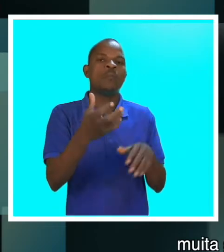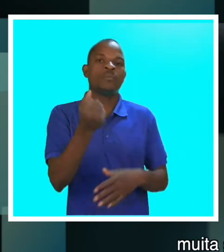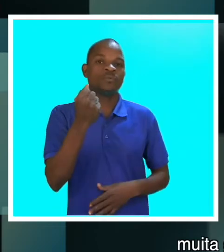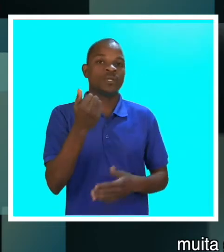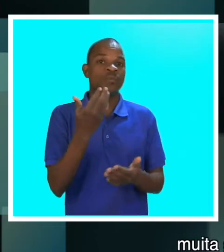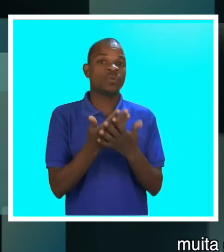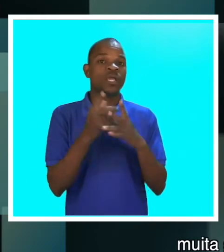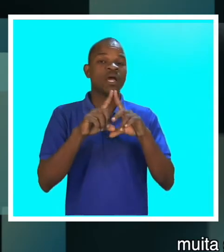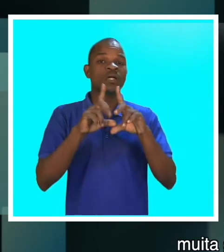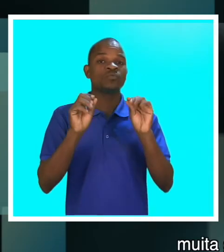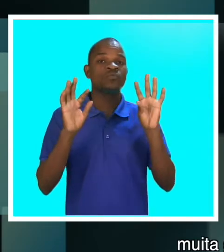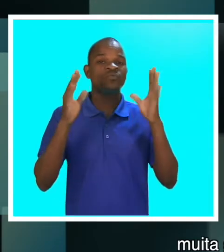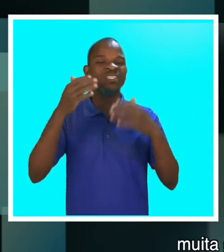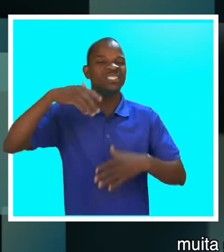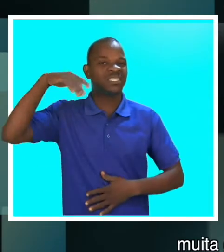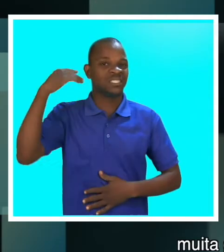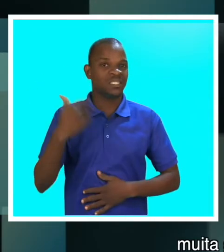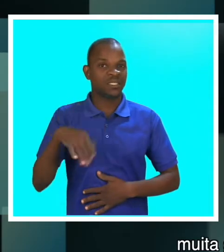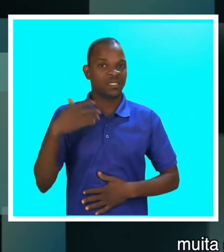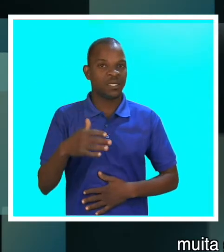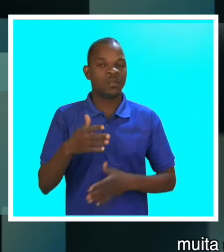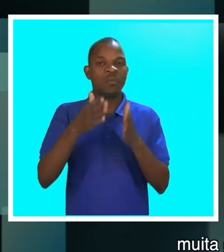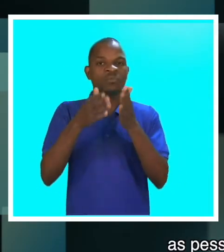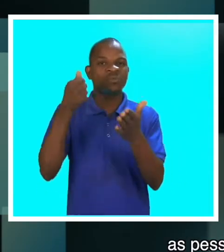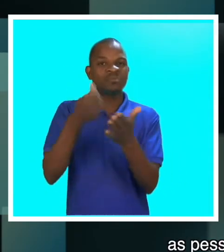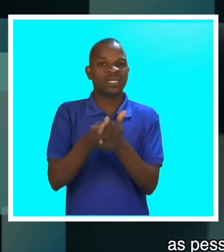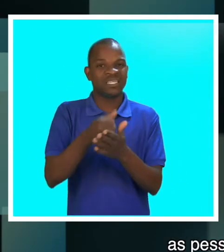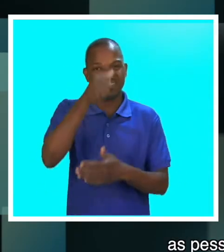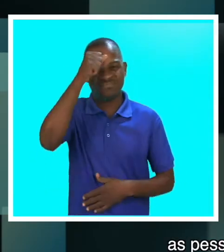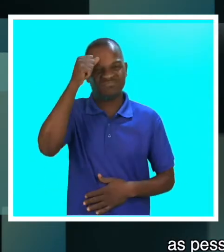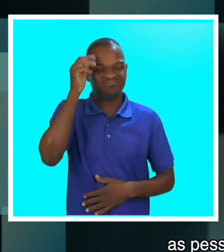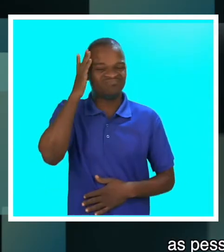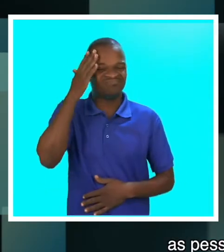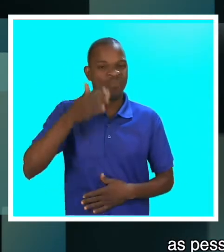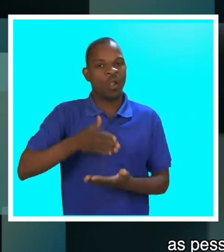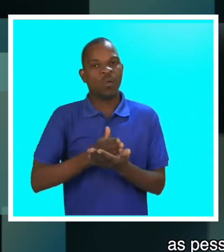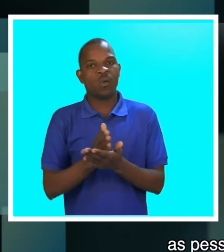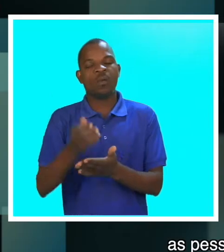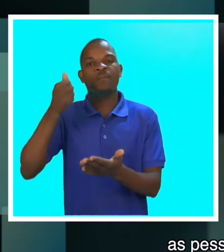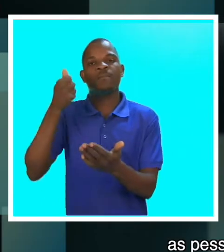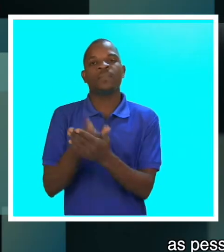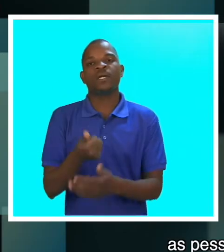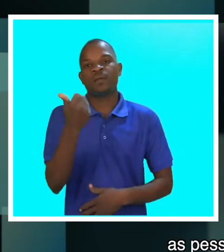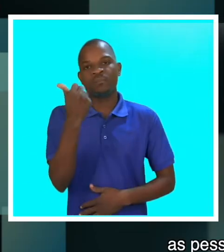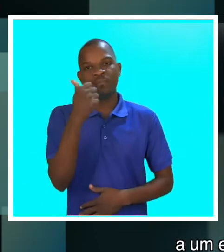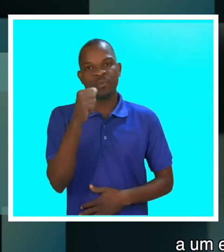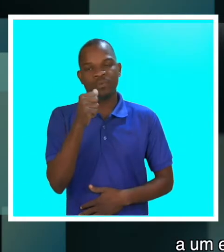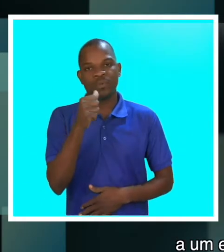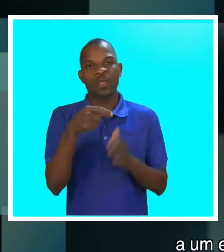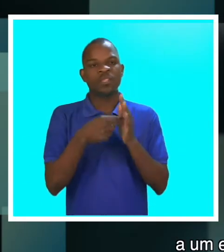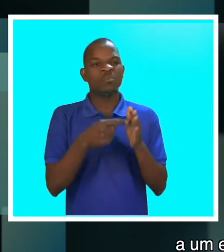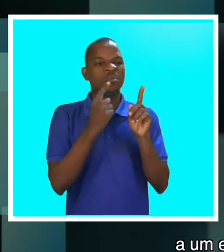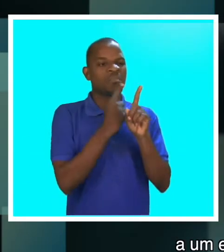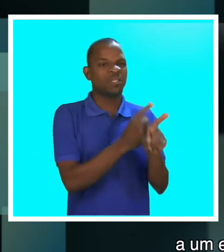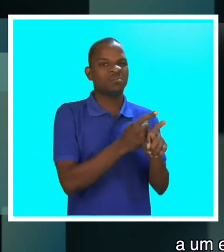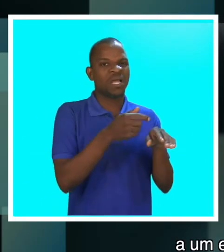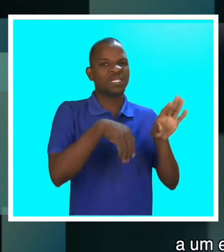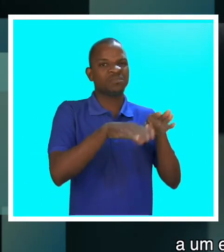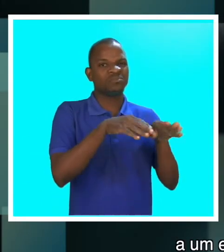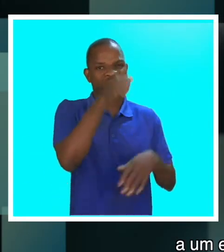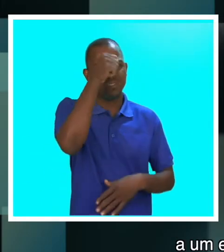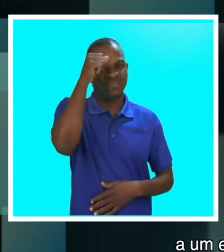valor, neste momento, o custo de vida está muito alto. As pessoas não conseguem pagar. Preferem ir beber uma cerveja do que ir a um